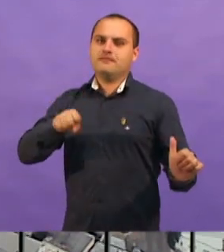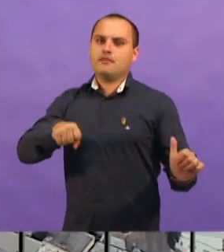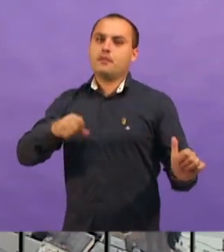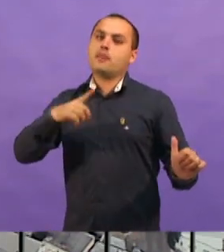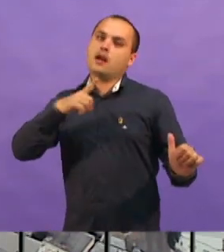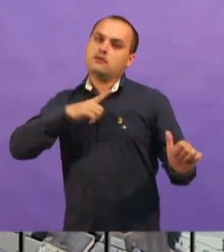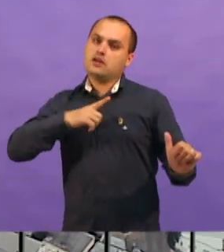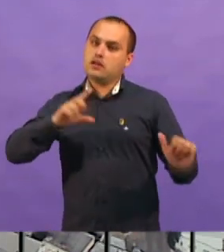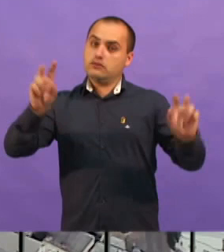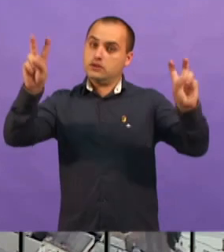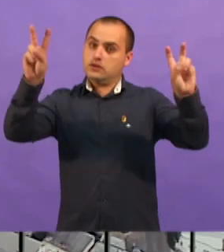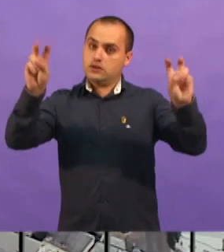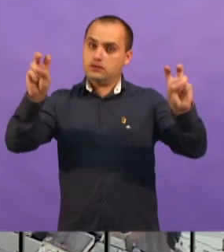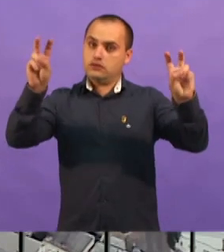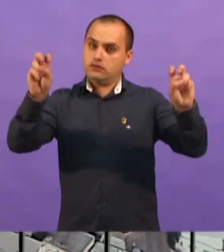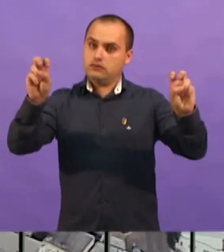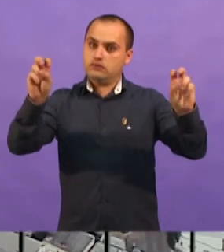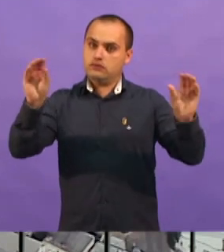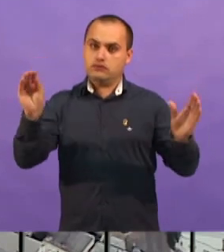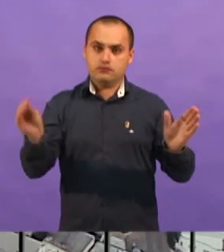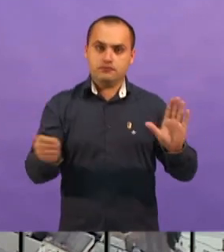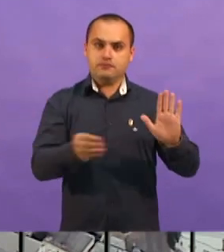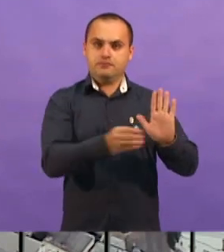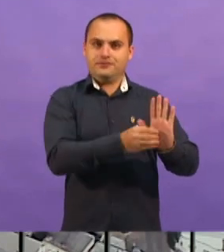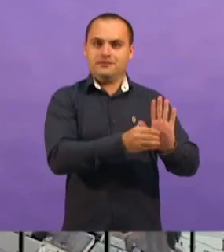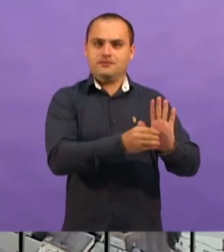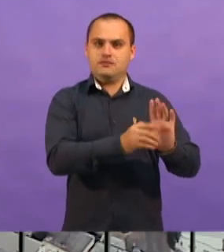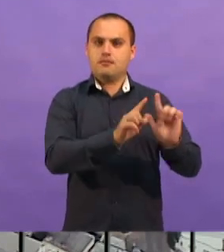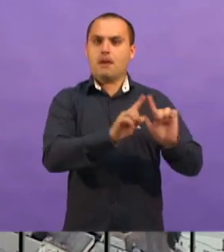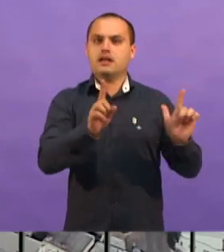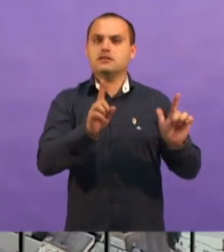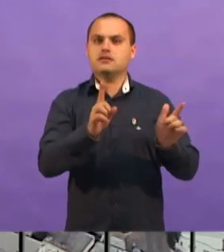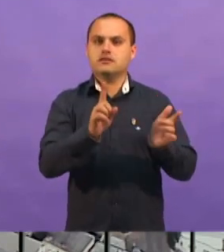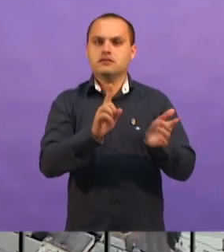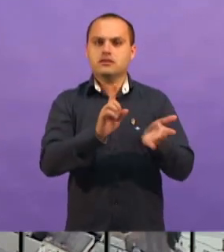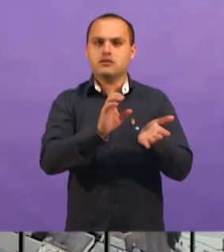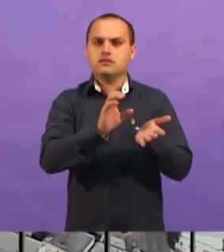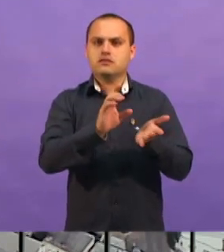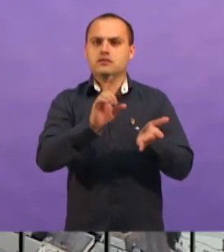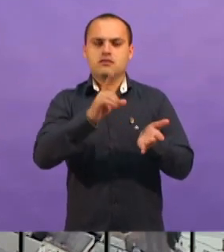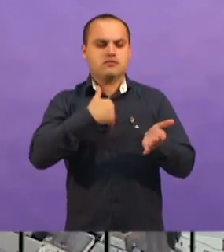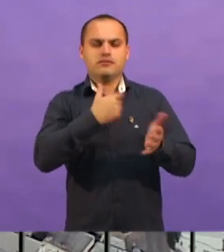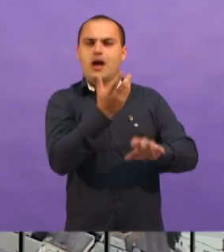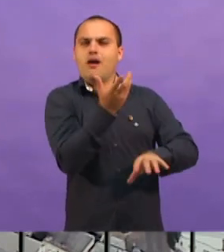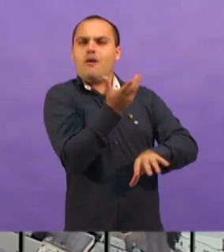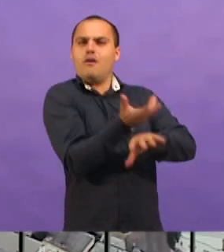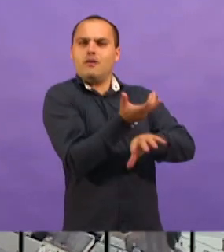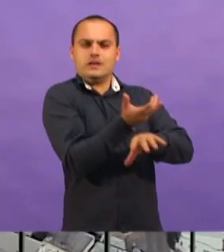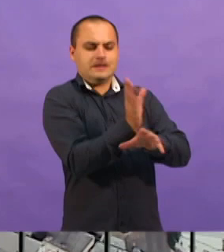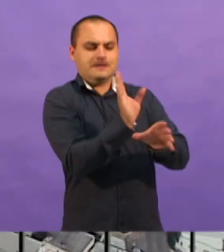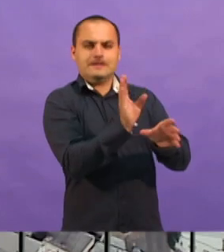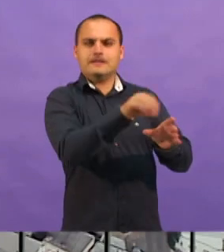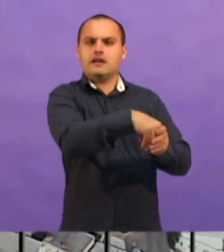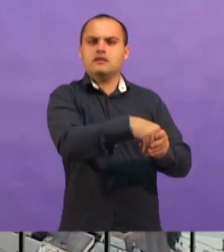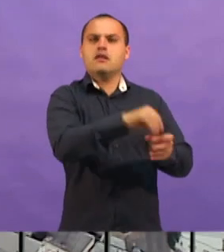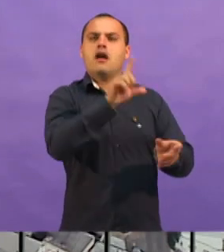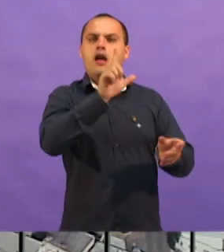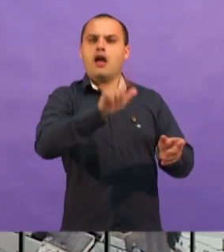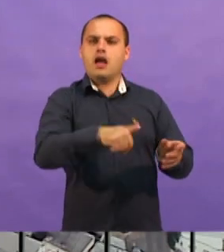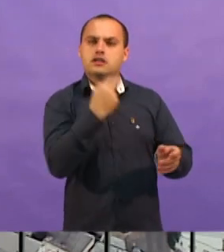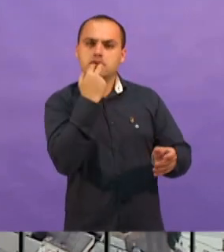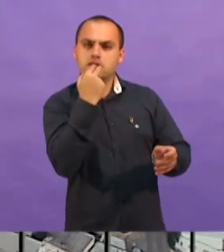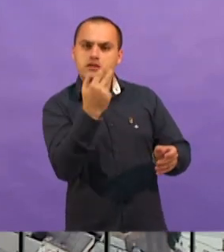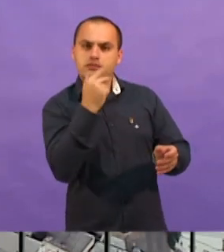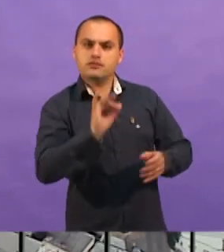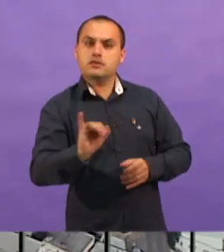seu conteúdo passa a ser, então, artigos de caráter científicos, históricos, da história de Itajaí